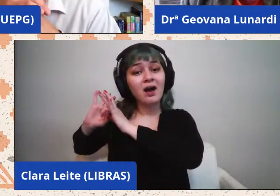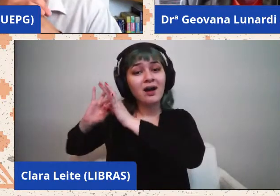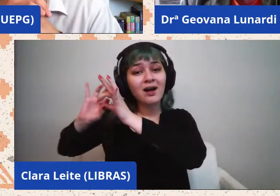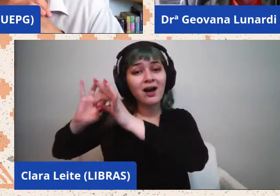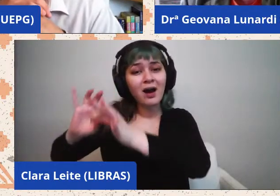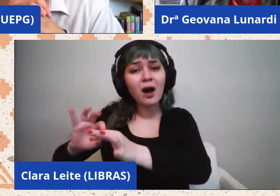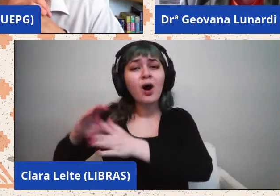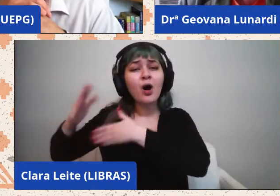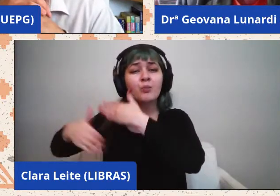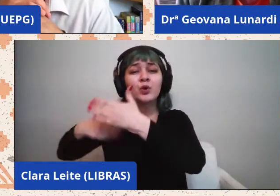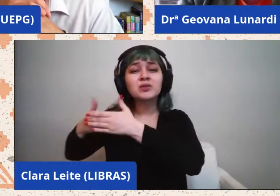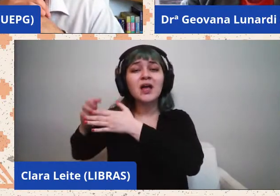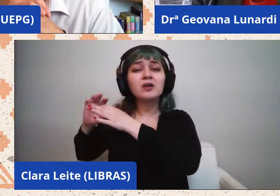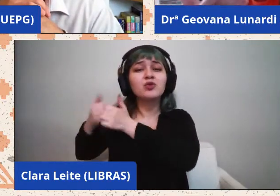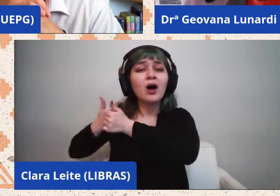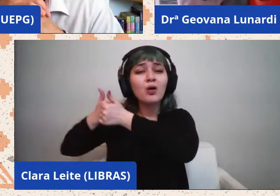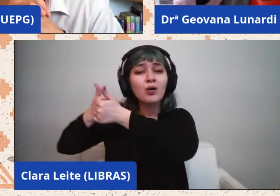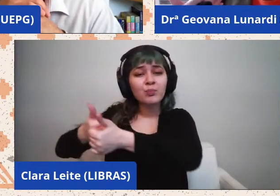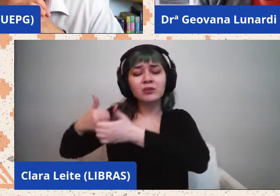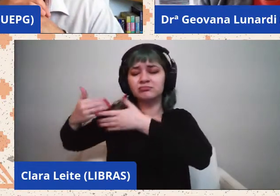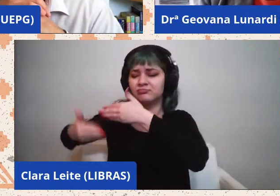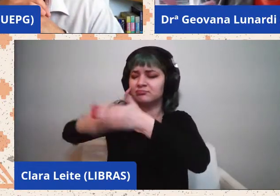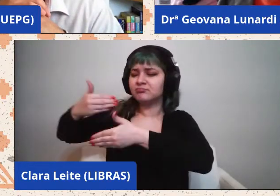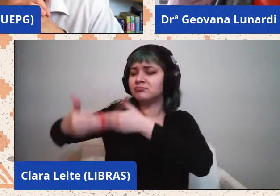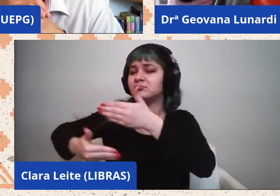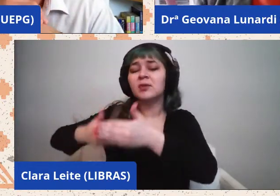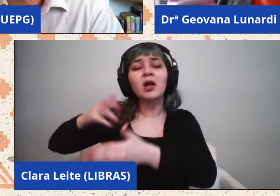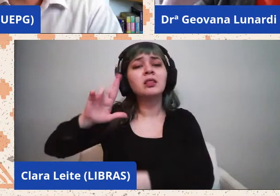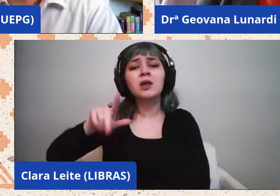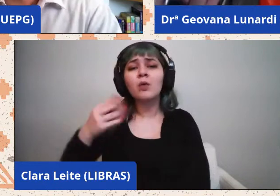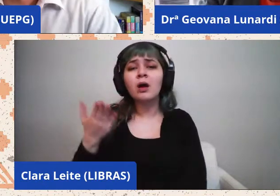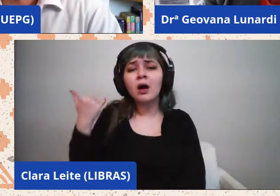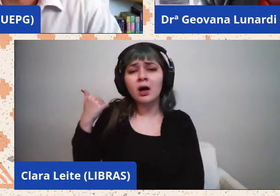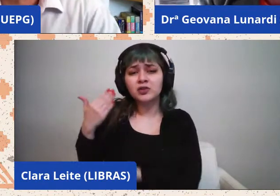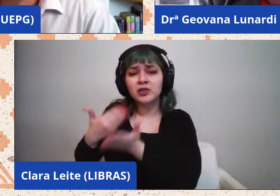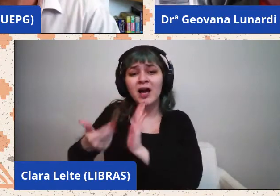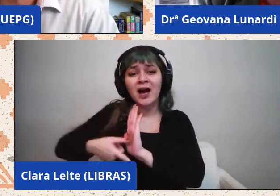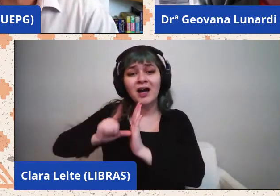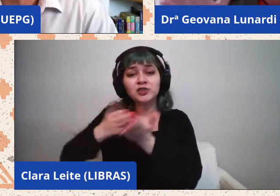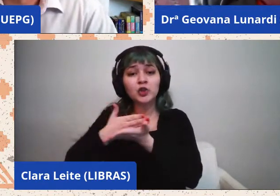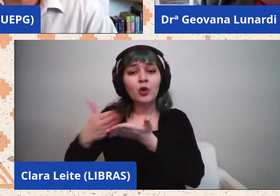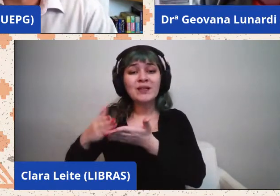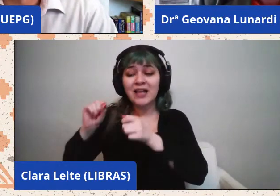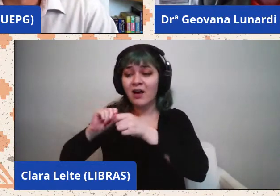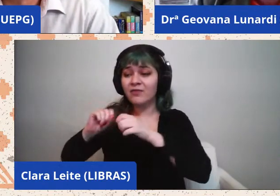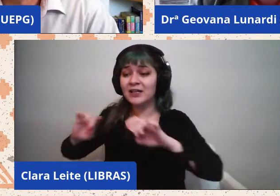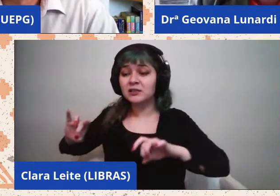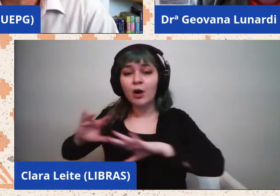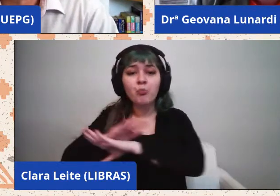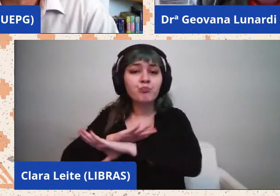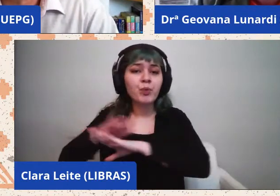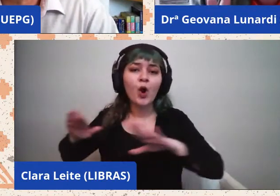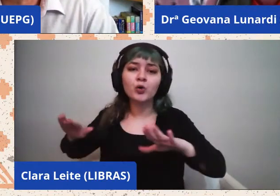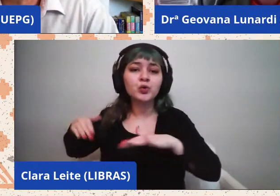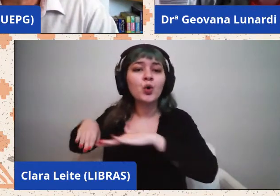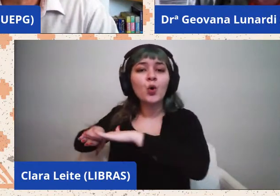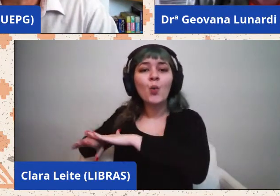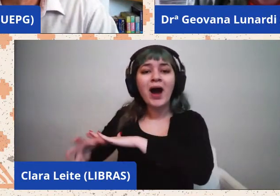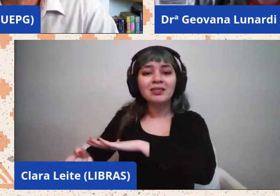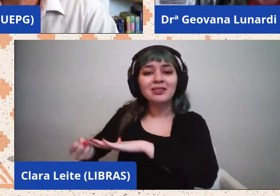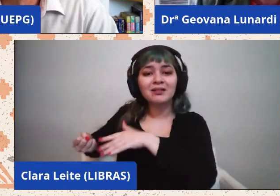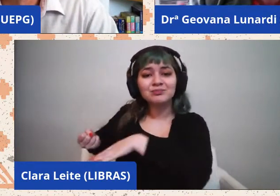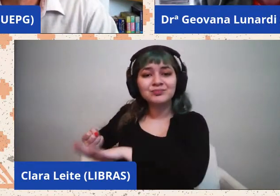todo o processo de pesquisa e não algo que você faz antes de iniciar a pesquisa e que depois você guarda na